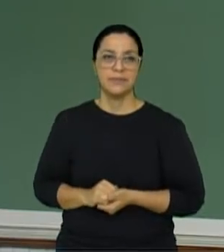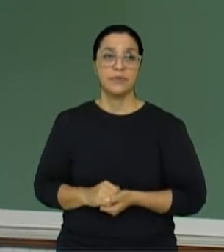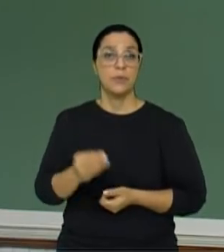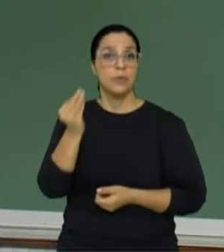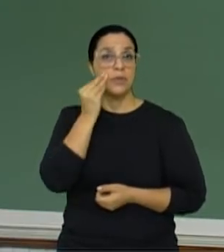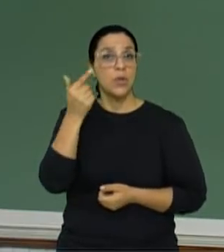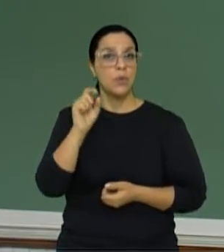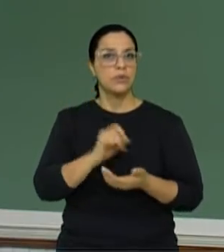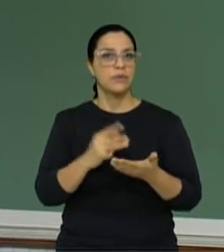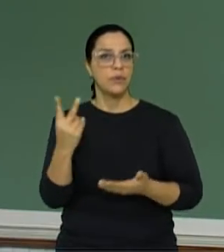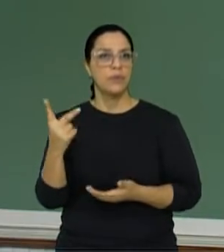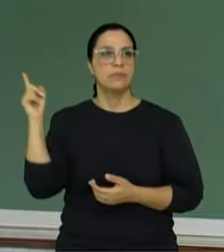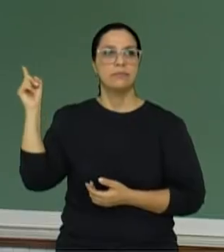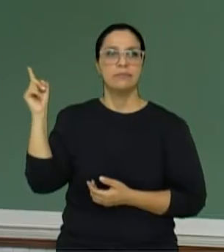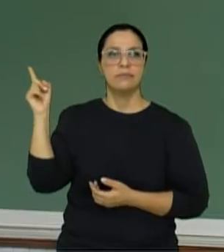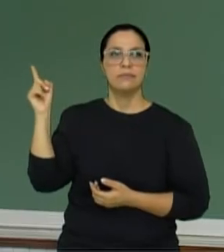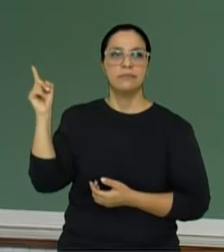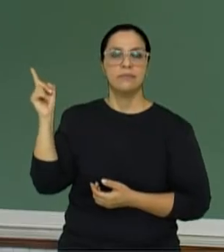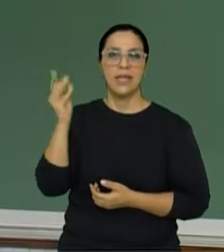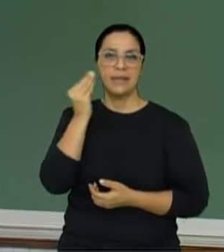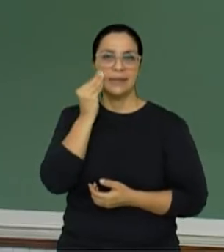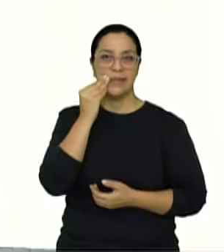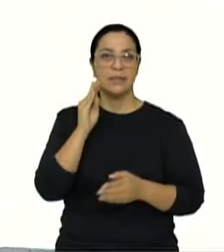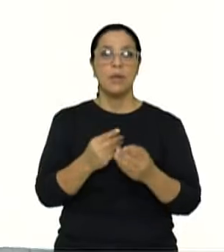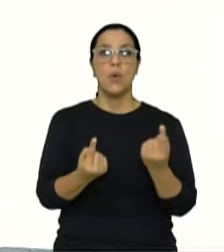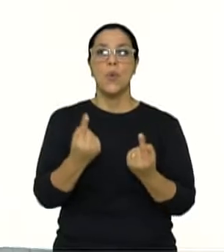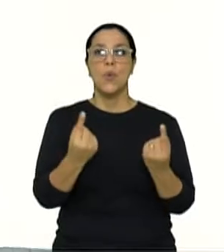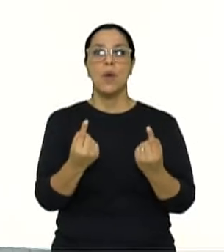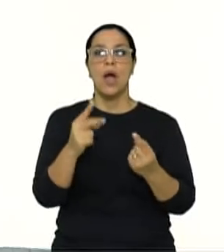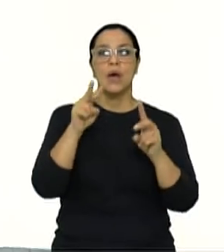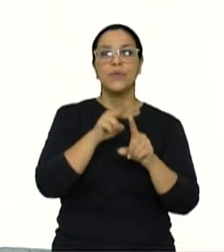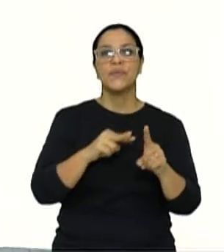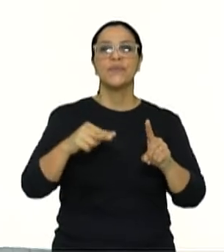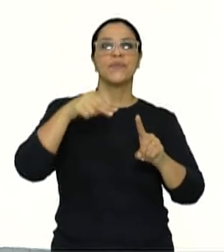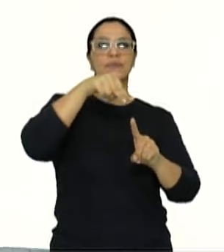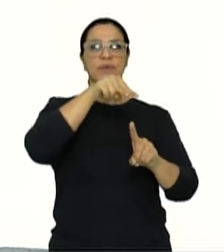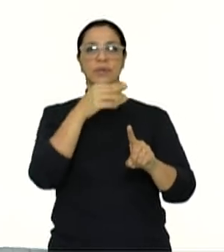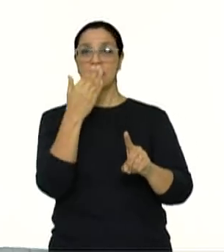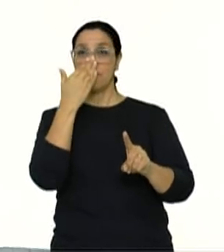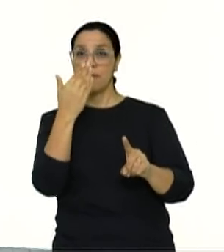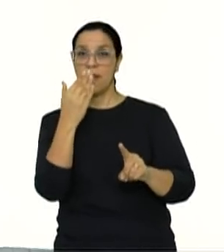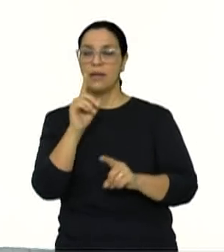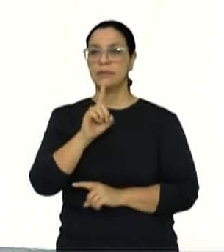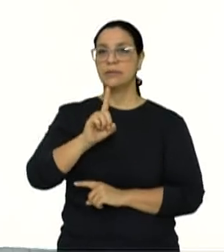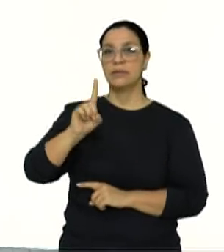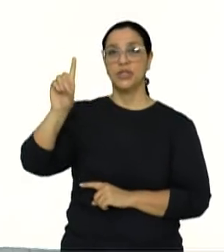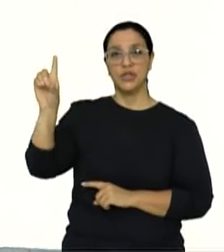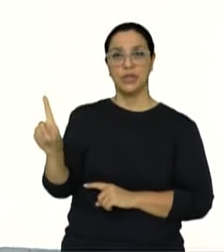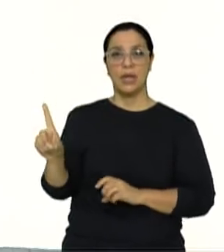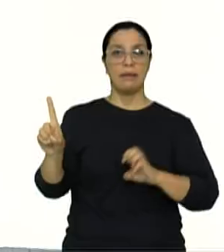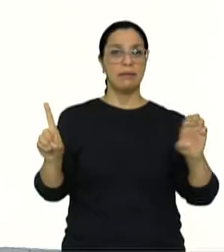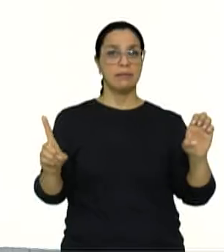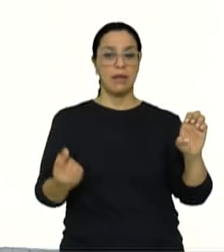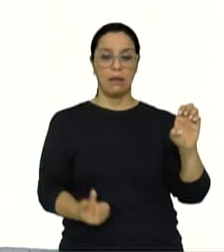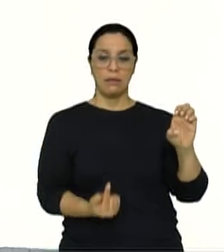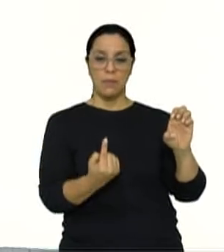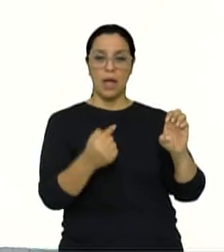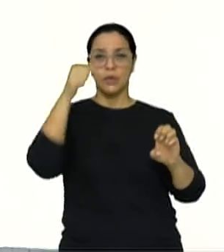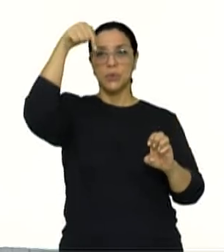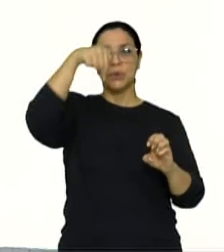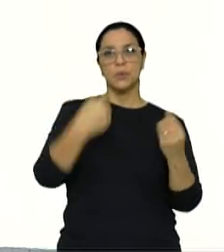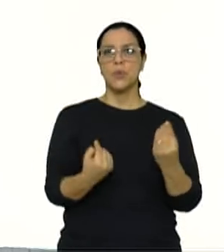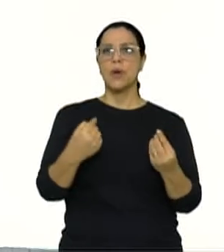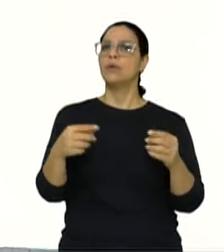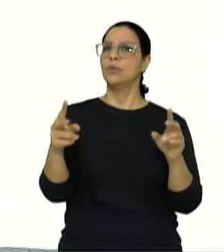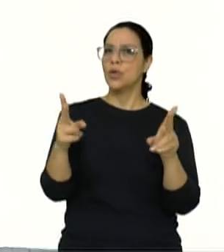Vamos tentar mais um. Tenta lá isso aqui agora. Ó. Quais são as vistas aí, né? Frontal, se é superior, inferior? Faça a mesma coisa que a